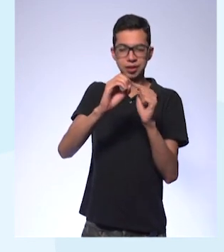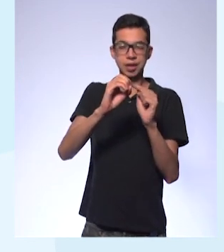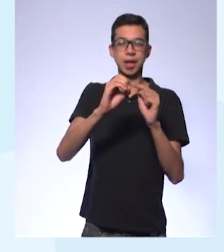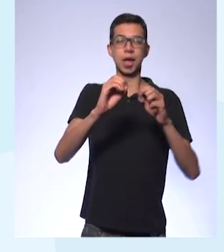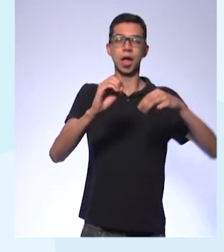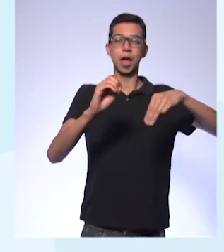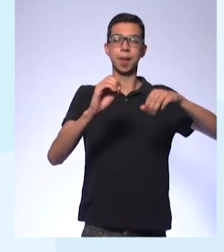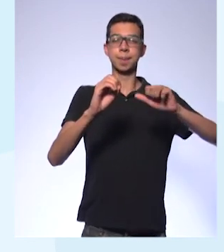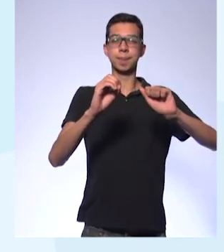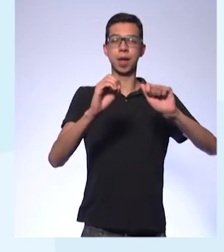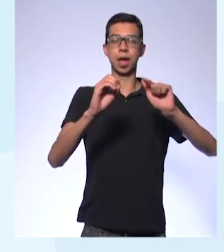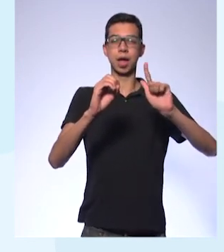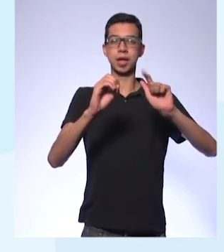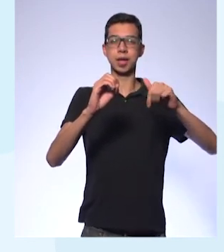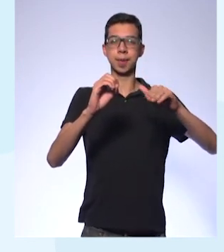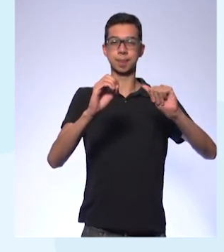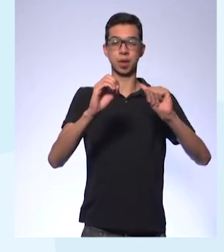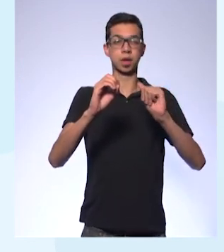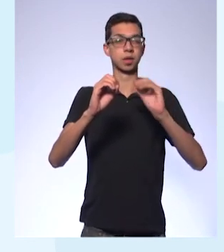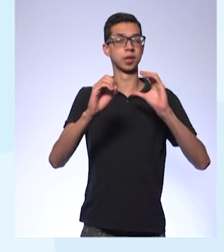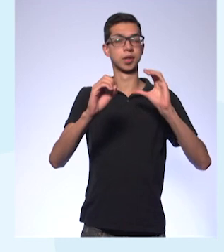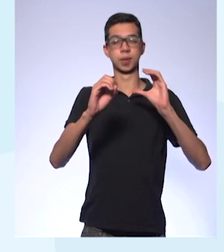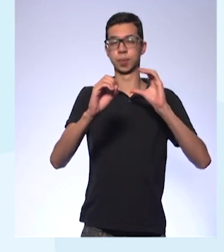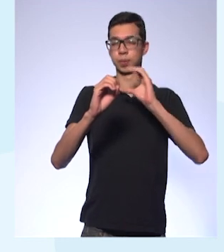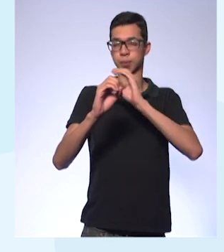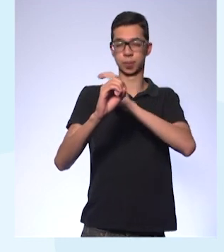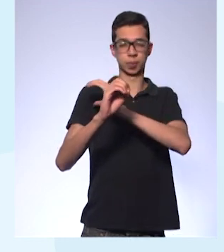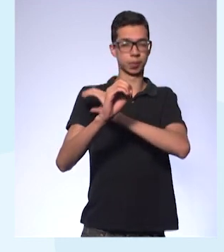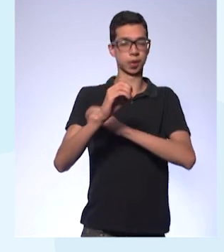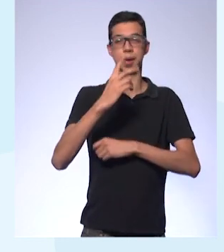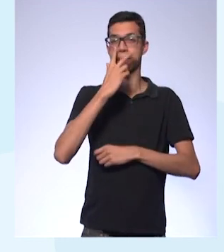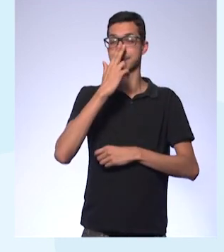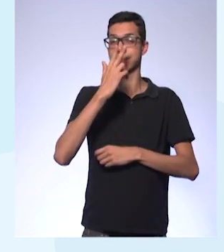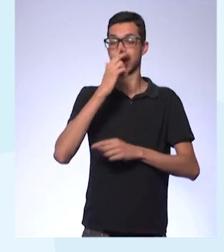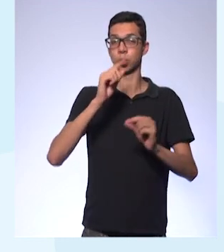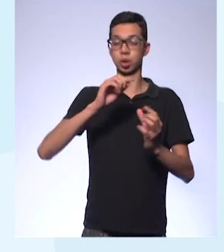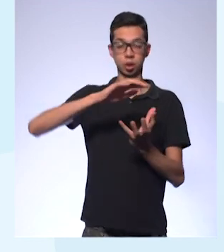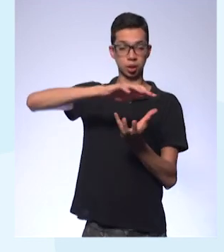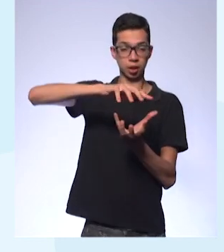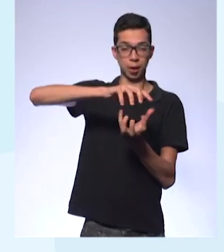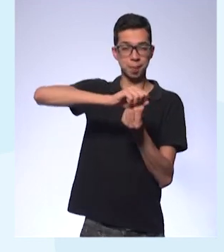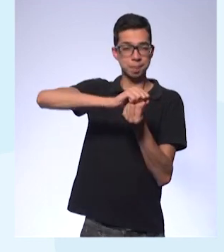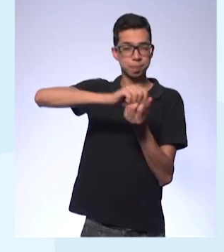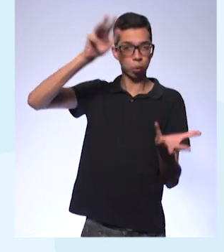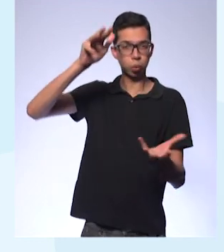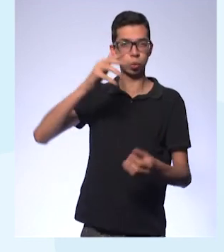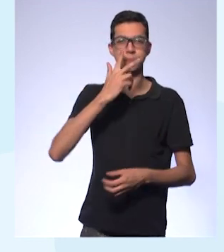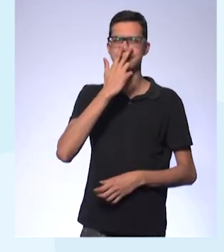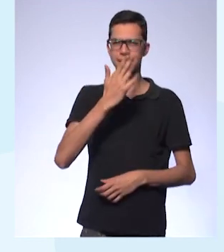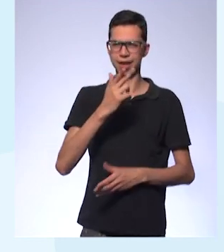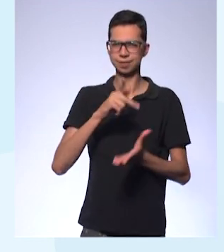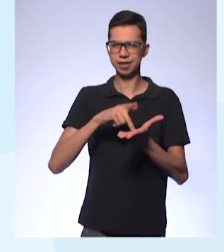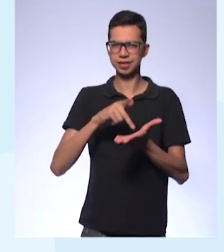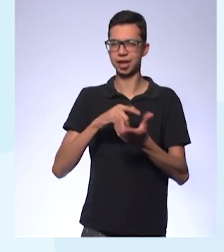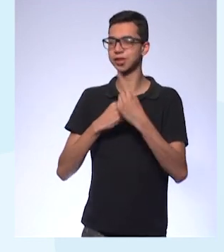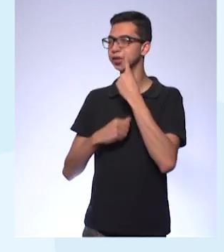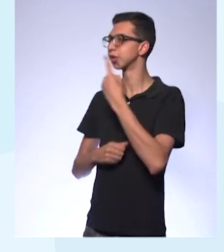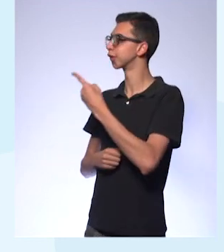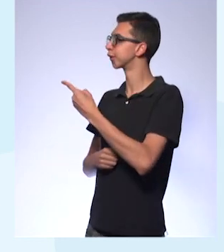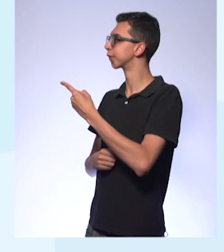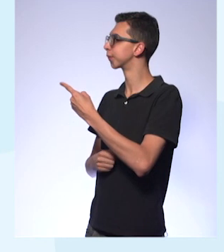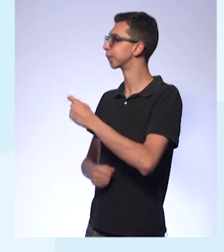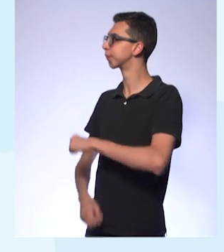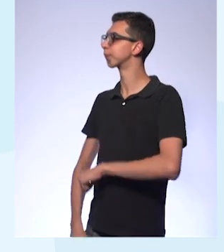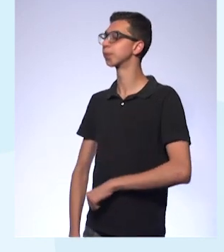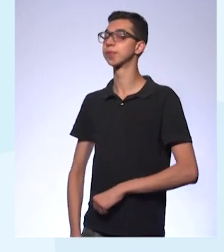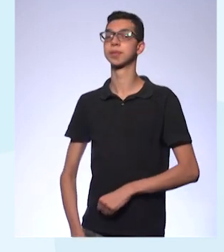fizeram um buraco na Terra e, pô, ela tá explodindo. Tá explodindo, gente. Vocês estão analisando... A leitura biológica, né, dessa imagem é um